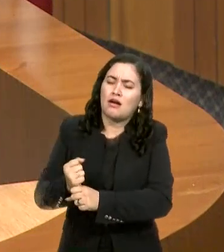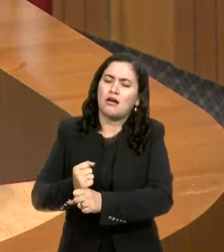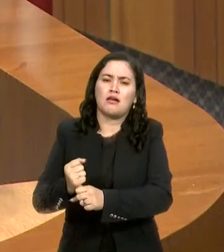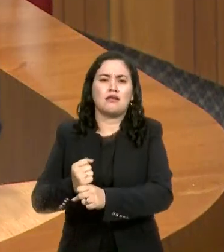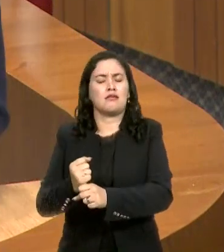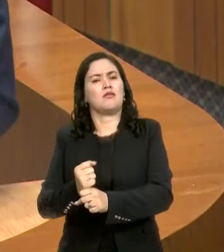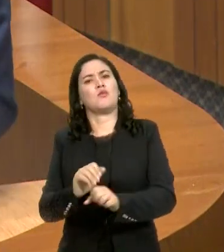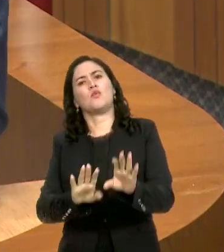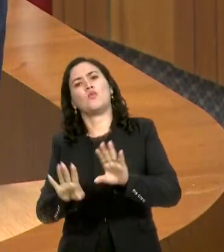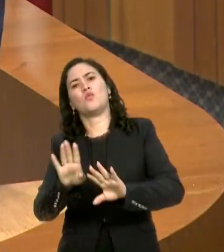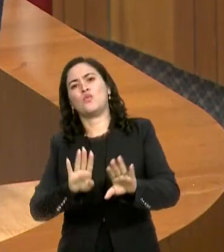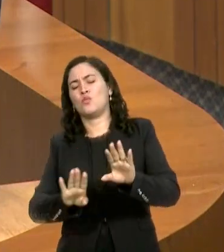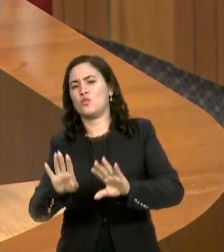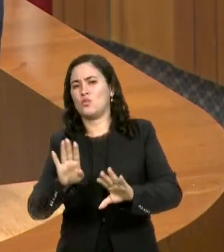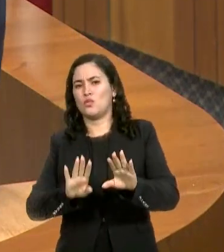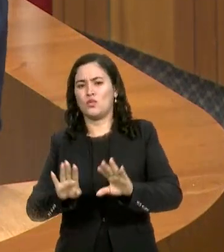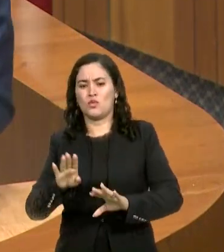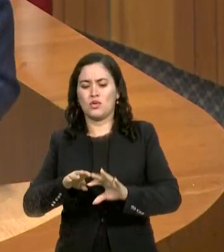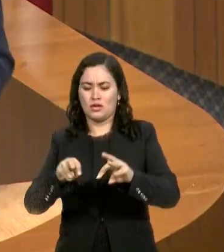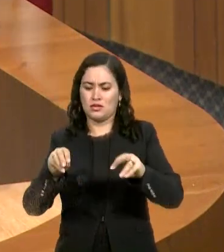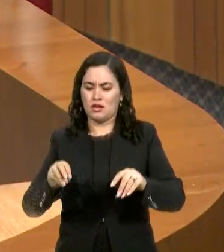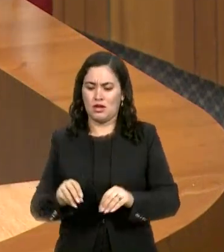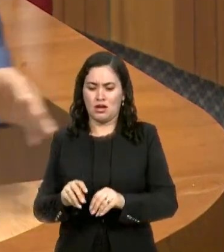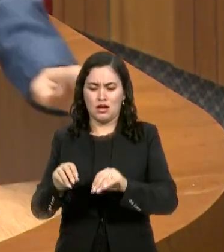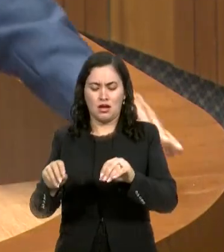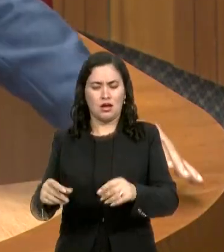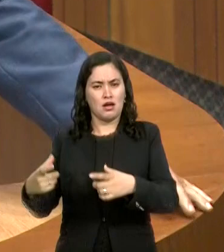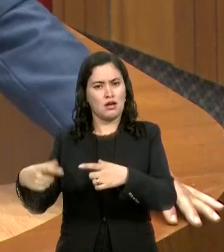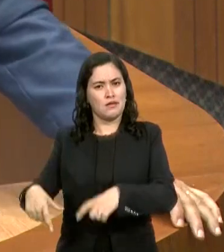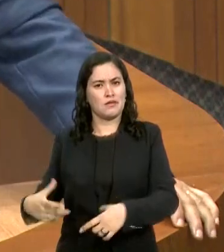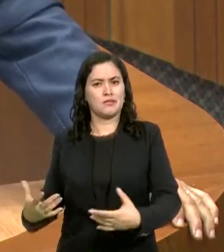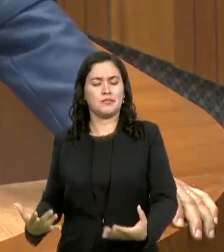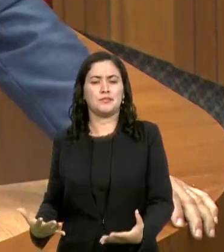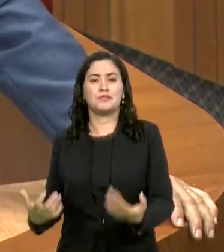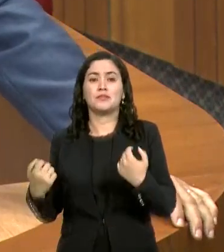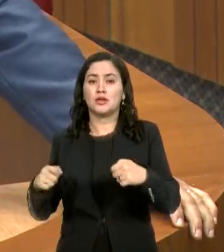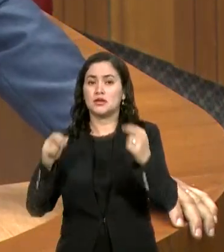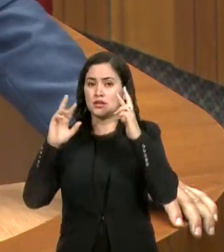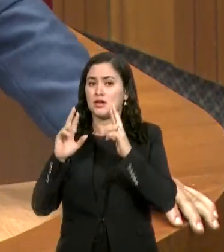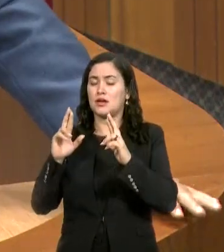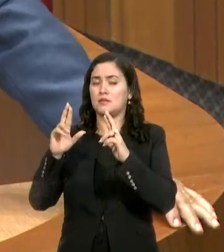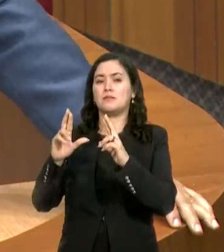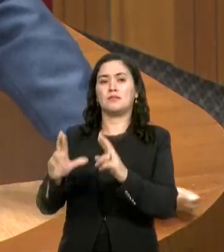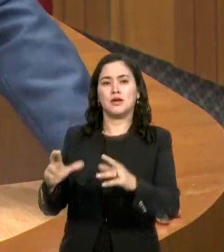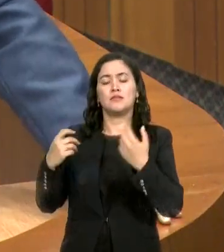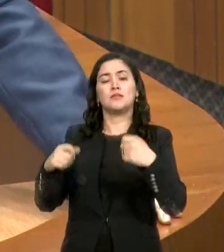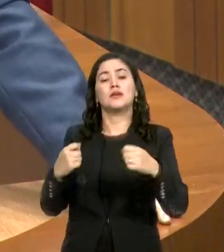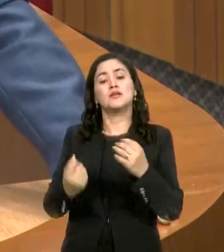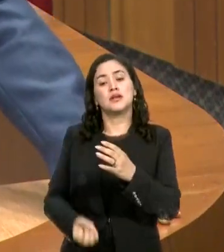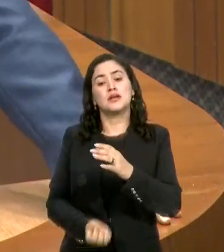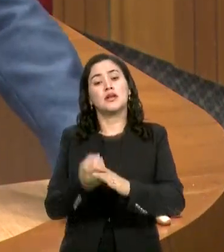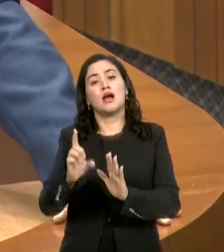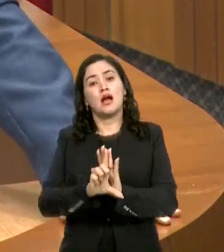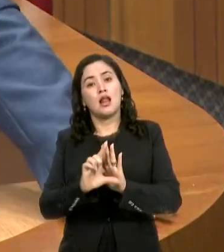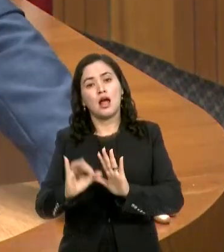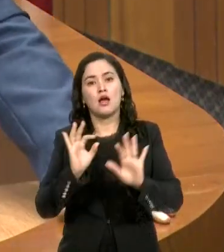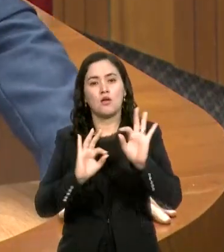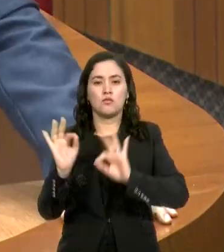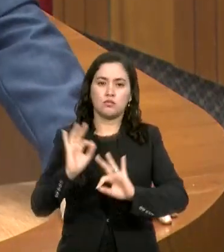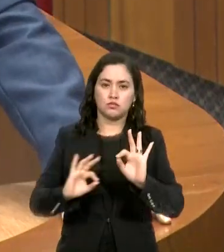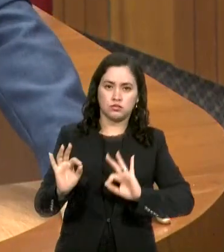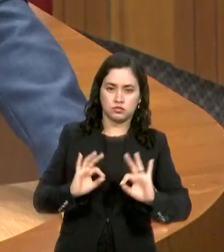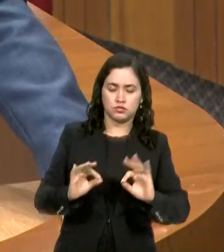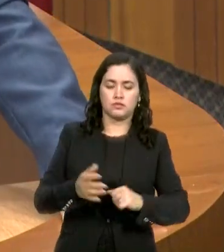recebemos, senhora presidente, o secretário da SEMA. Mais uma vez, eu quero agradecer muito ao secretário Pedro Chagas, que sempre